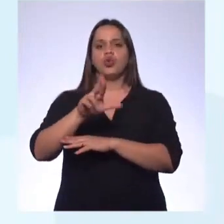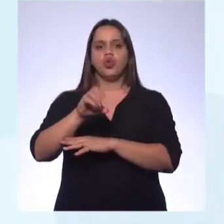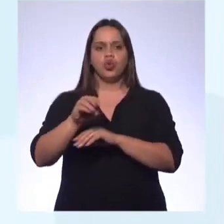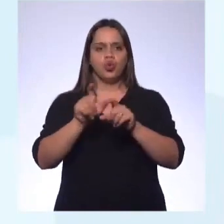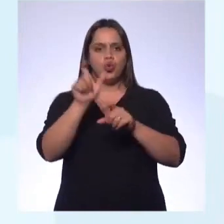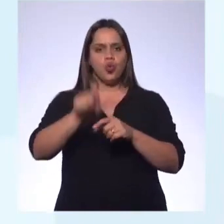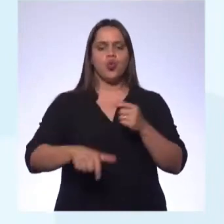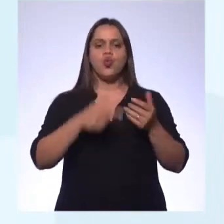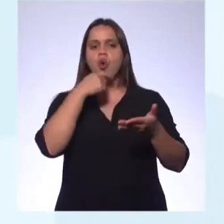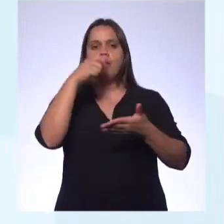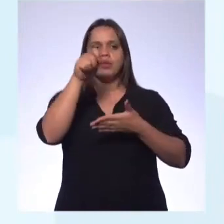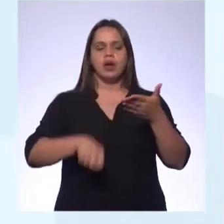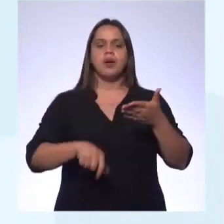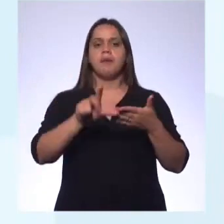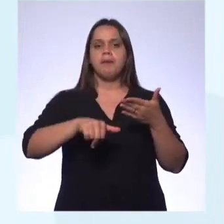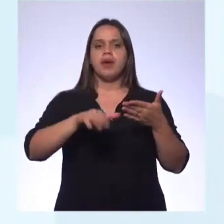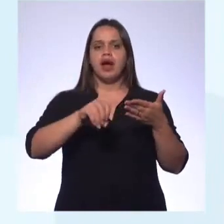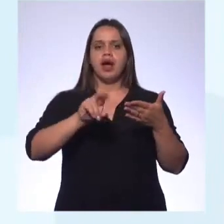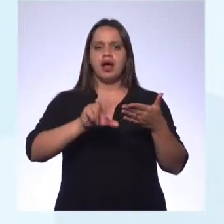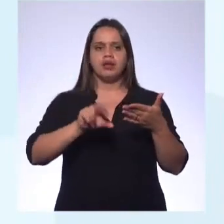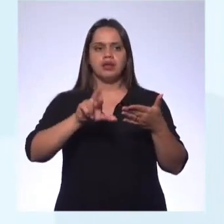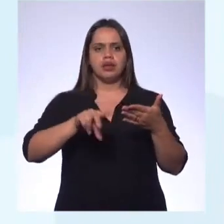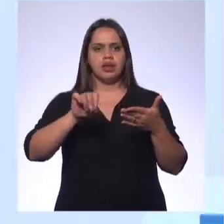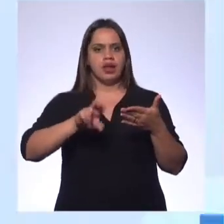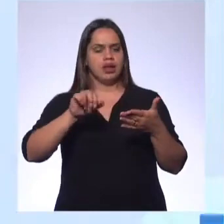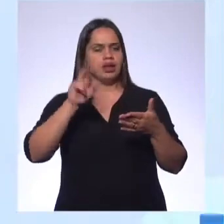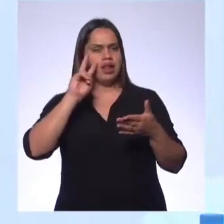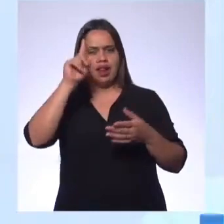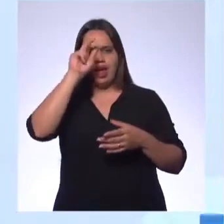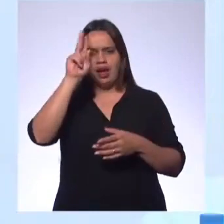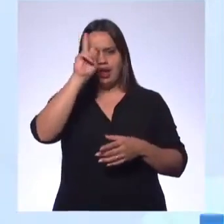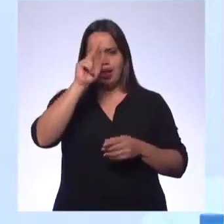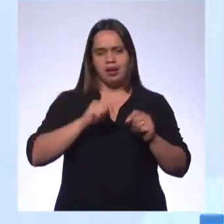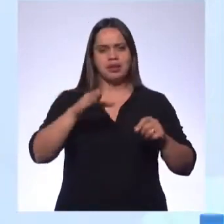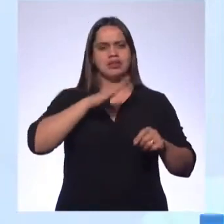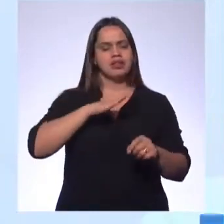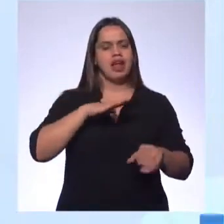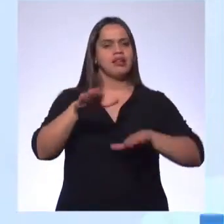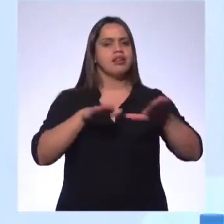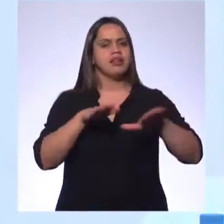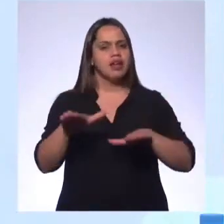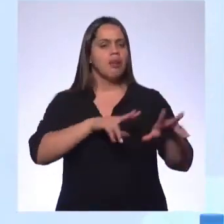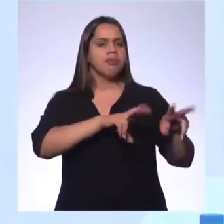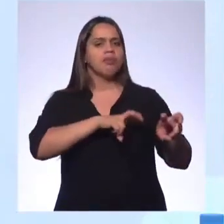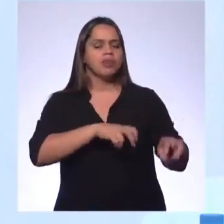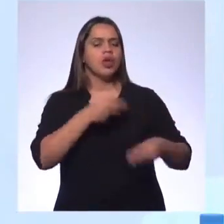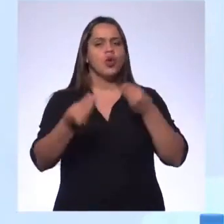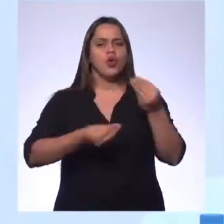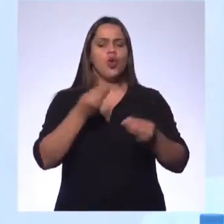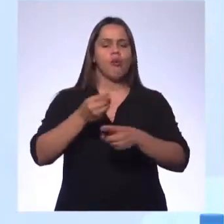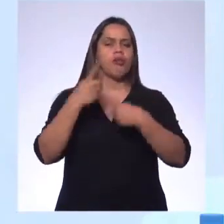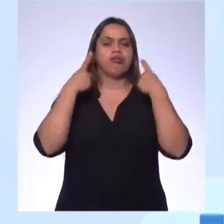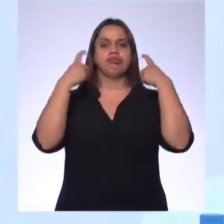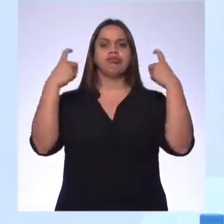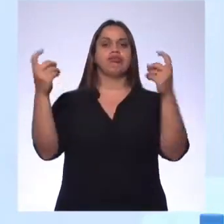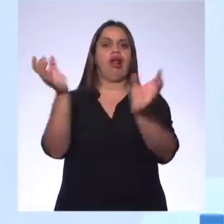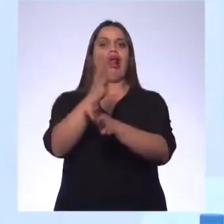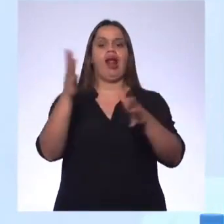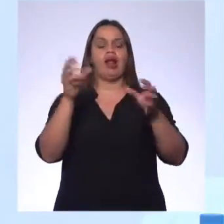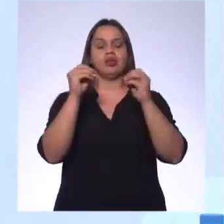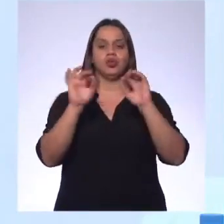da cidade, cidade-campo, o que você prefere, aquele barulho, aquela agitação da cidade, sendo